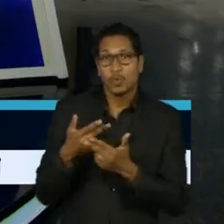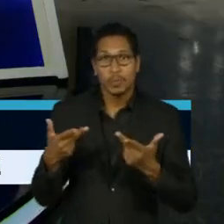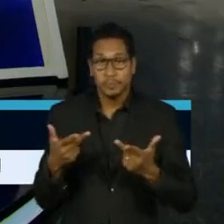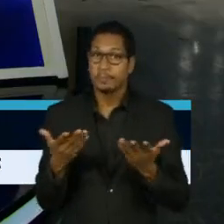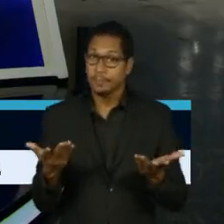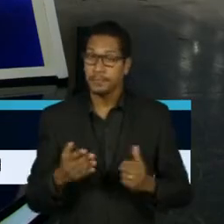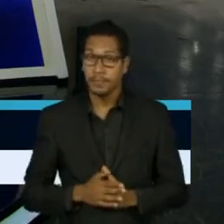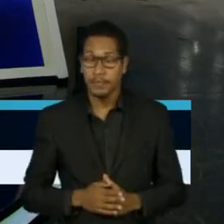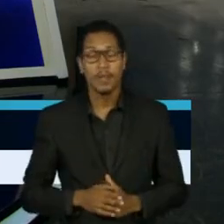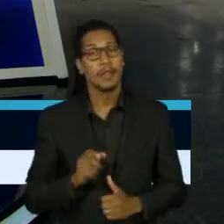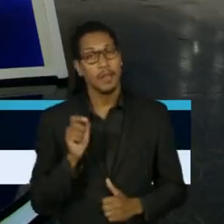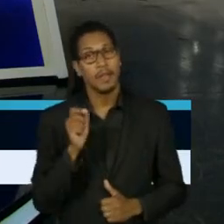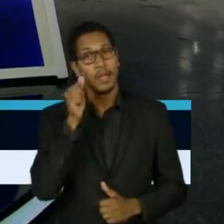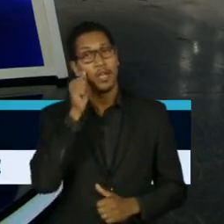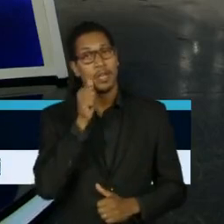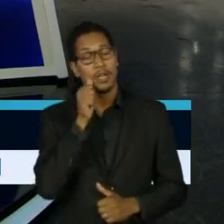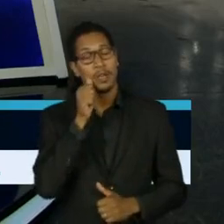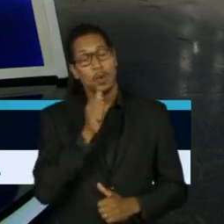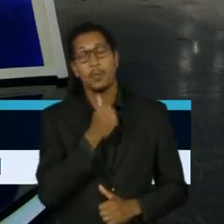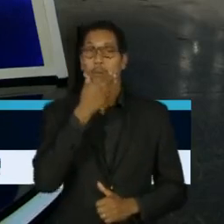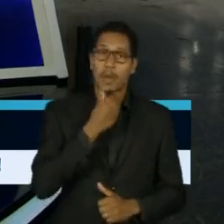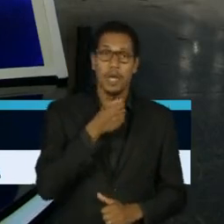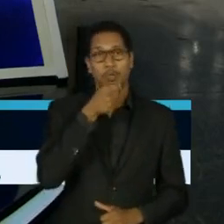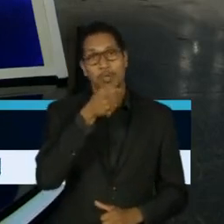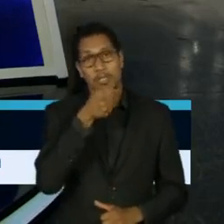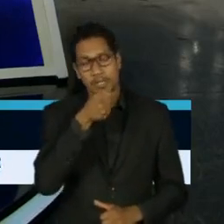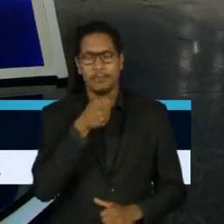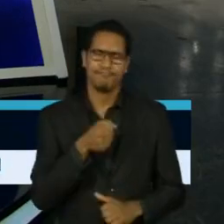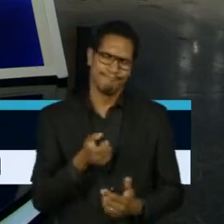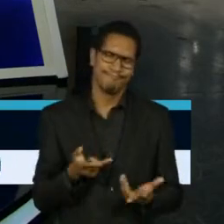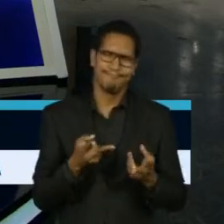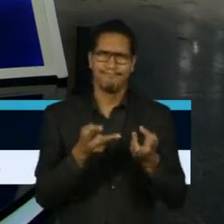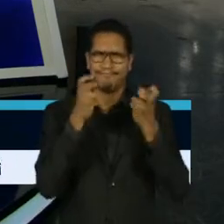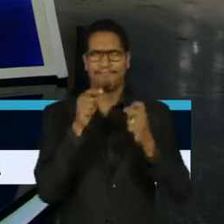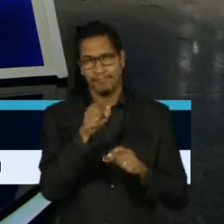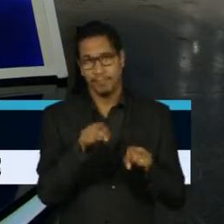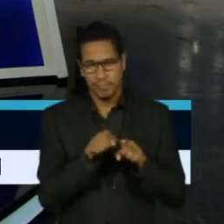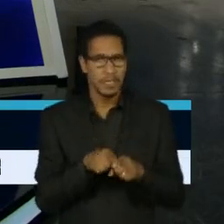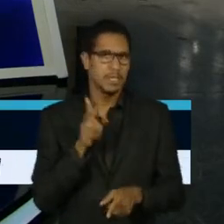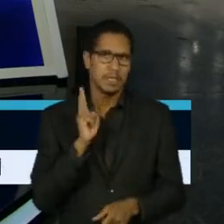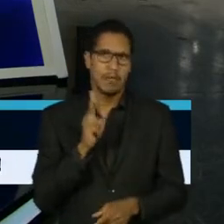gente está cansado de ver isso, né? É muito frequente esse tipo de ataque dele.